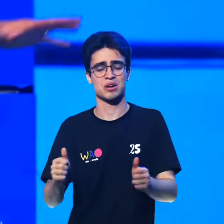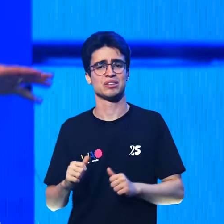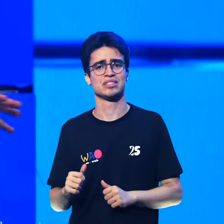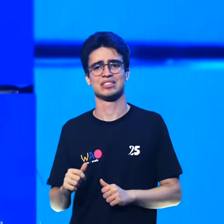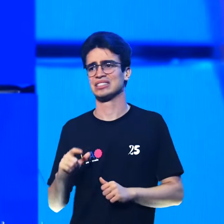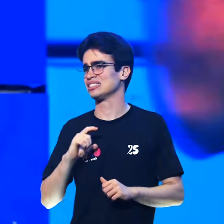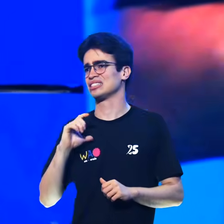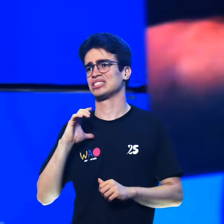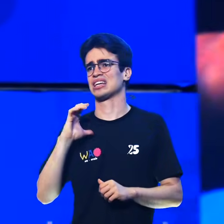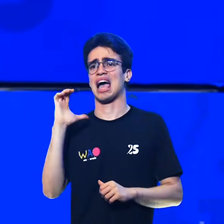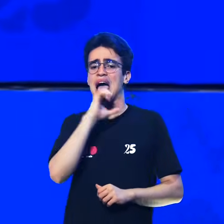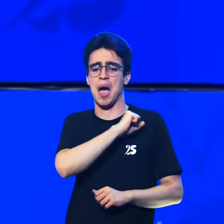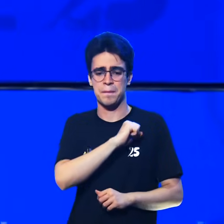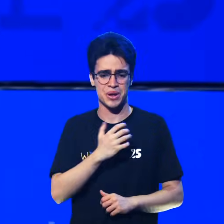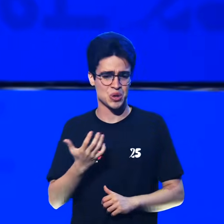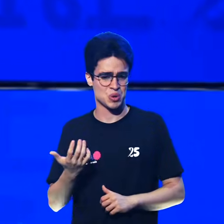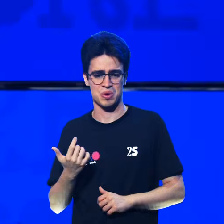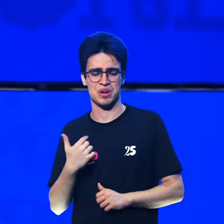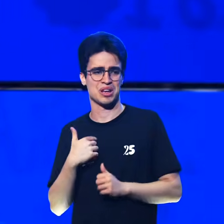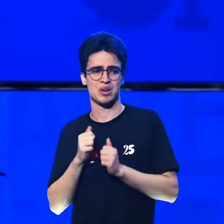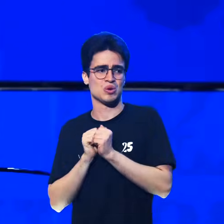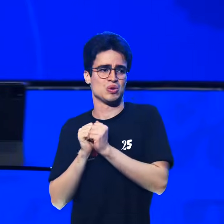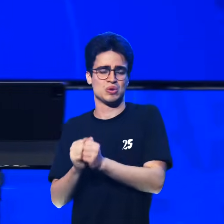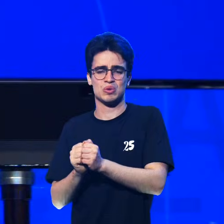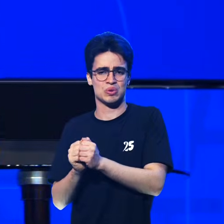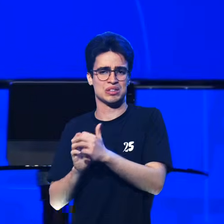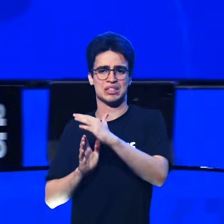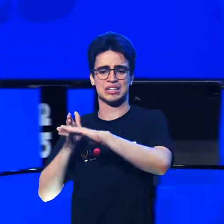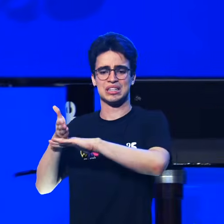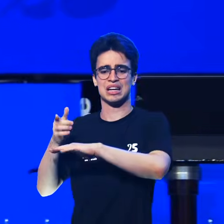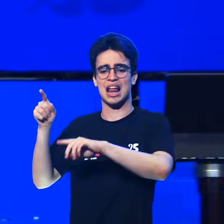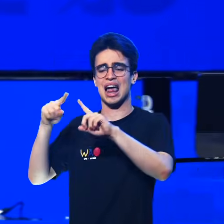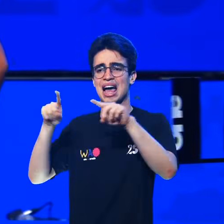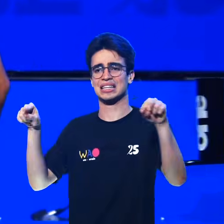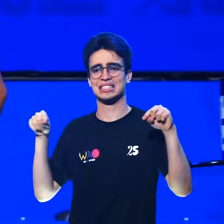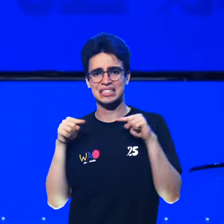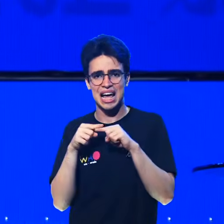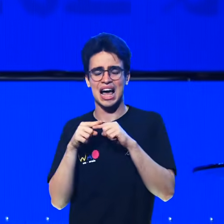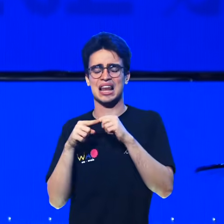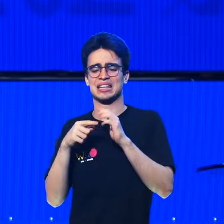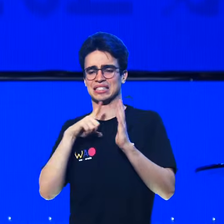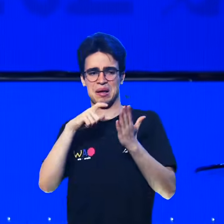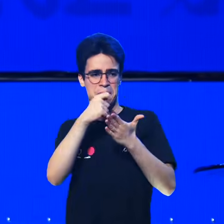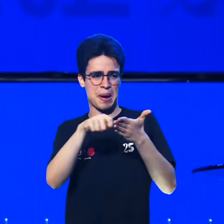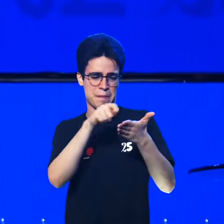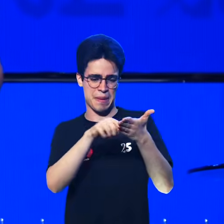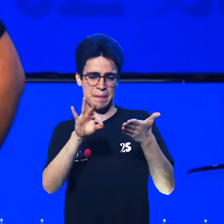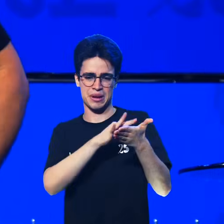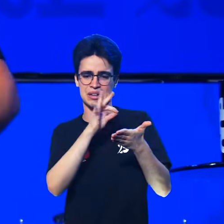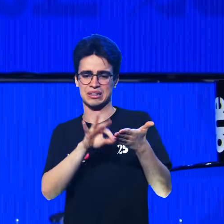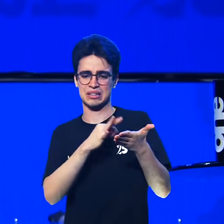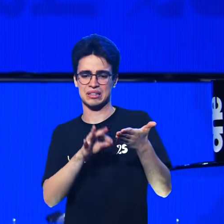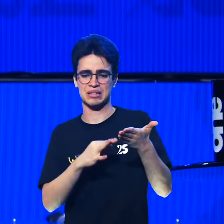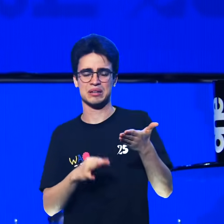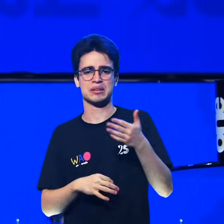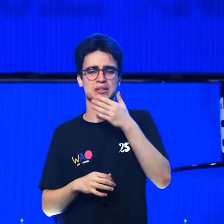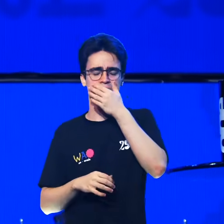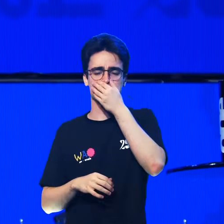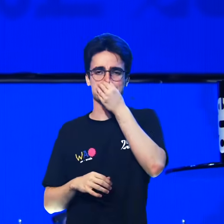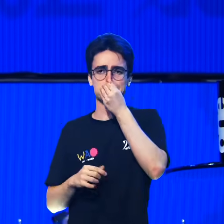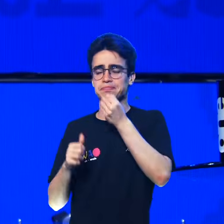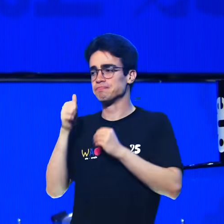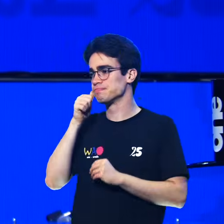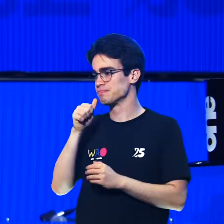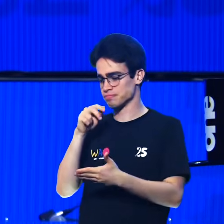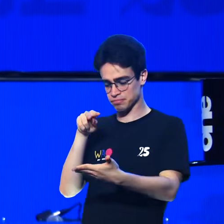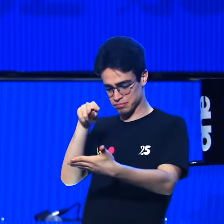muito rápido. Eu vou com o Mário para aquela sala para resolver algumas papeladas, e a mulher olha na